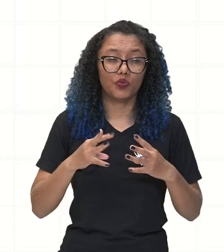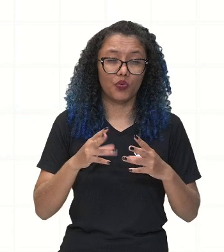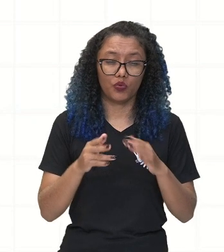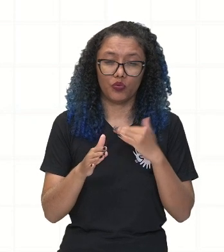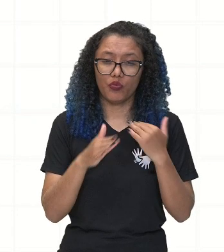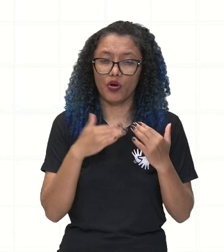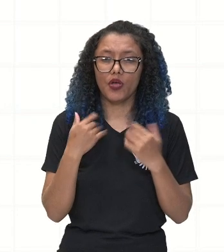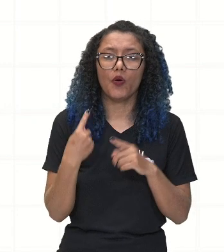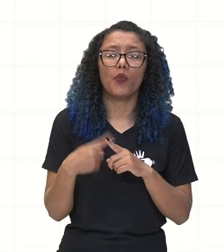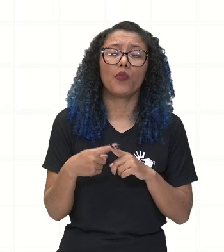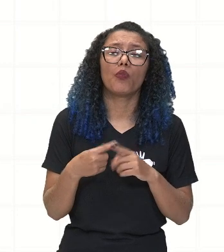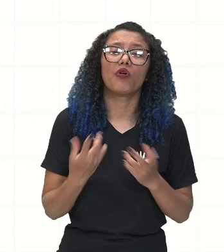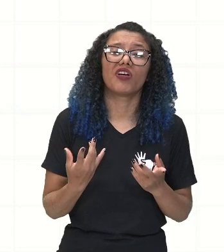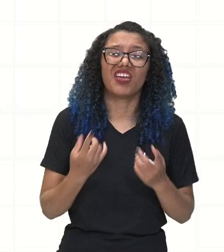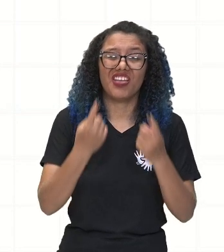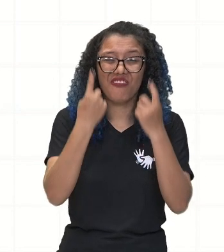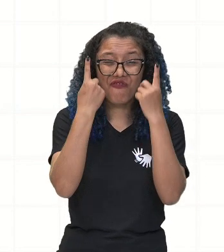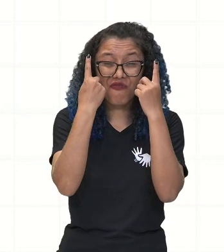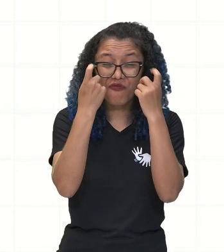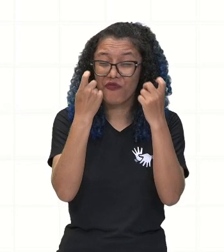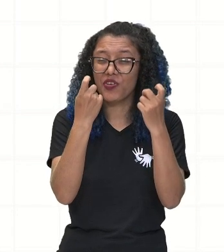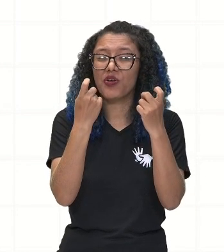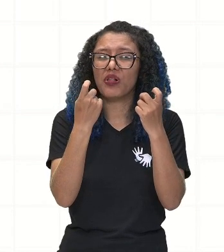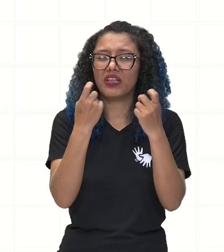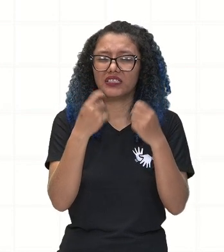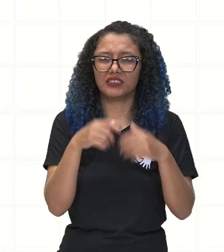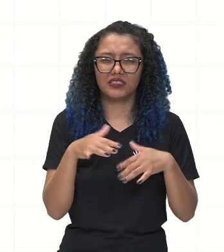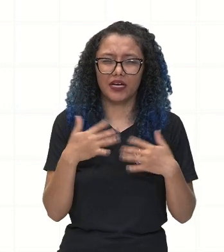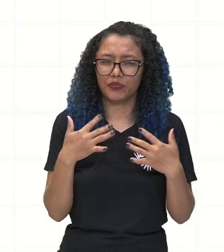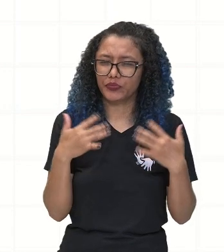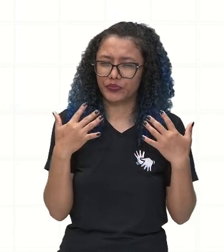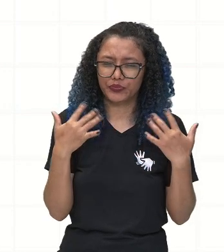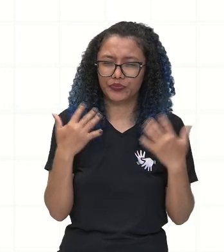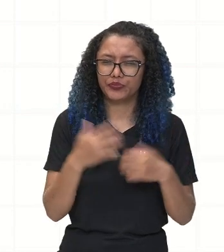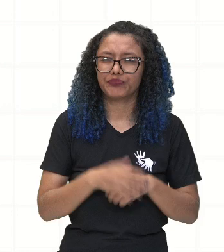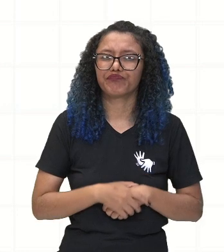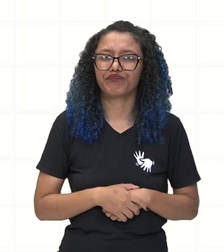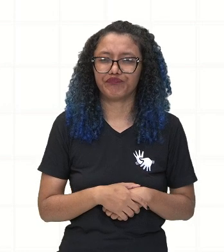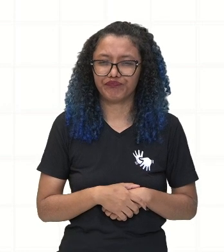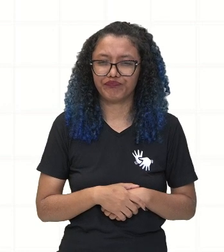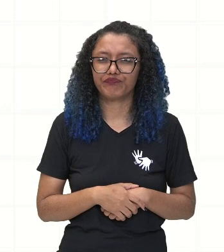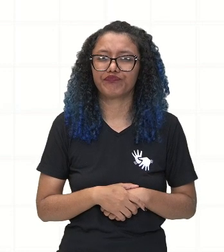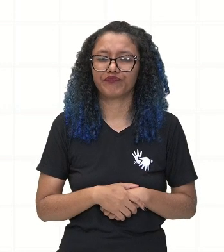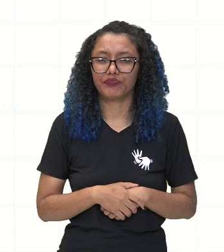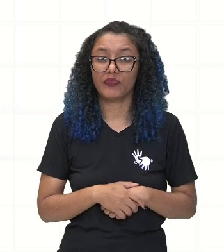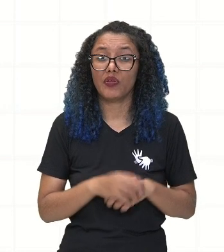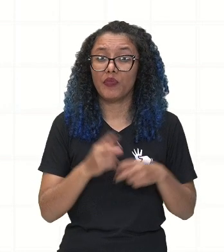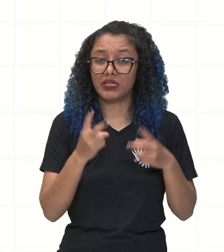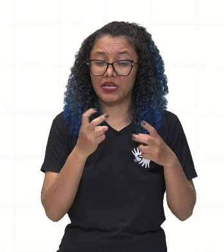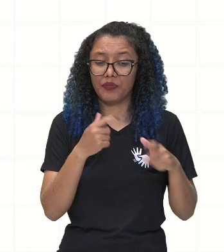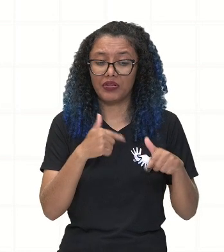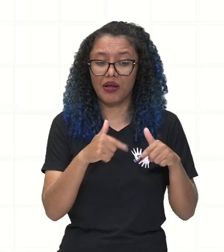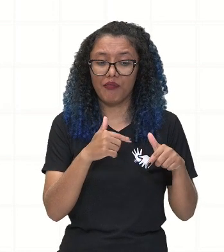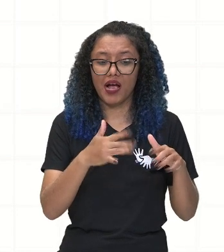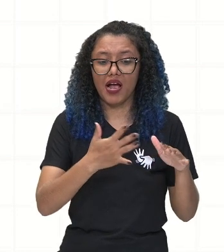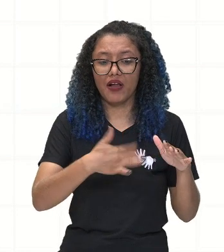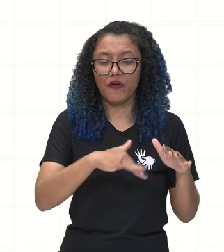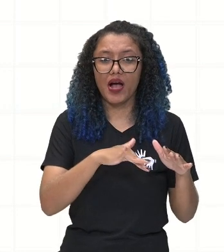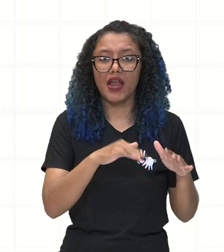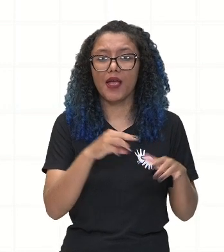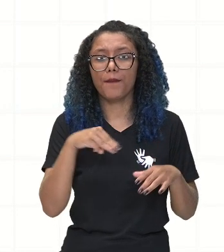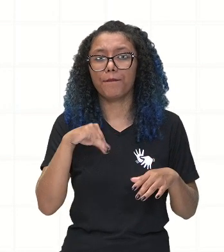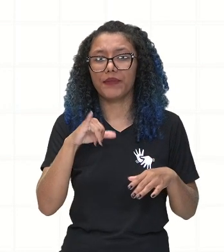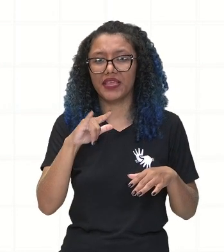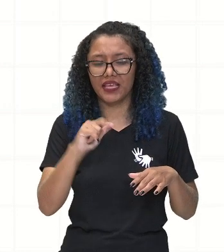violência usada nos trabalhos nas minas. Então, observem que o trabalho nas minas ele era exaustivo